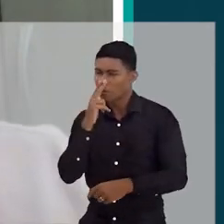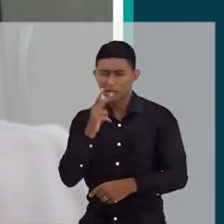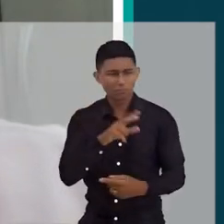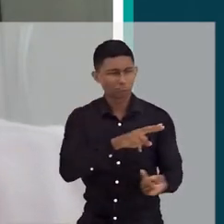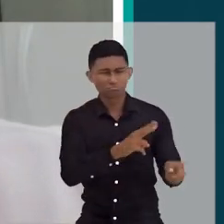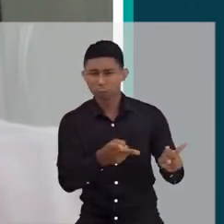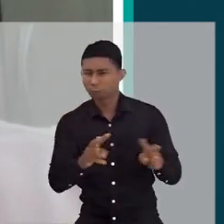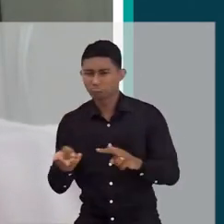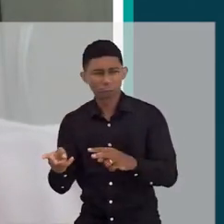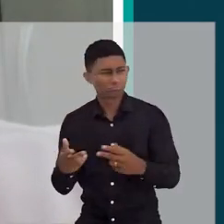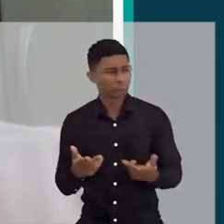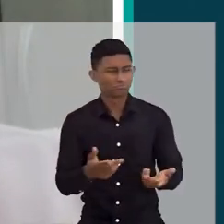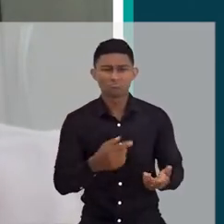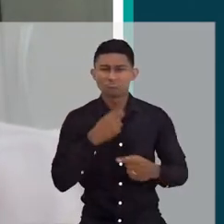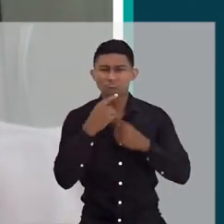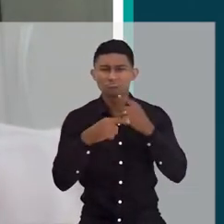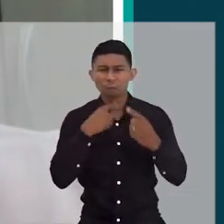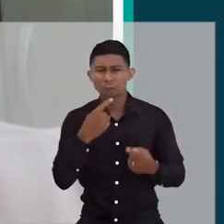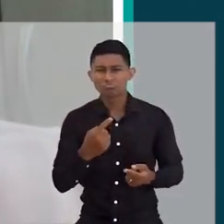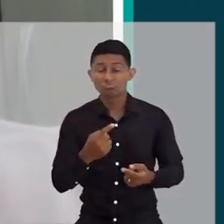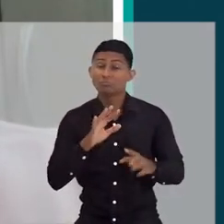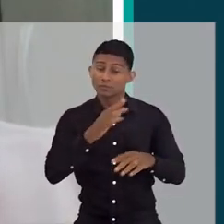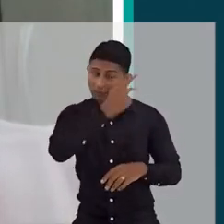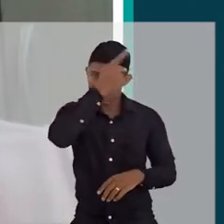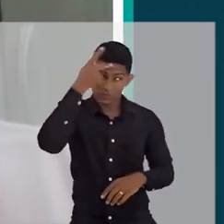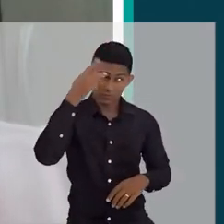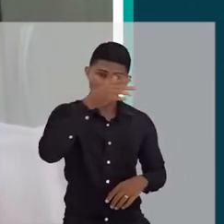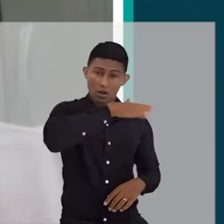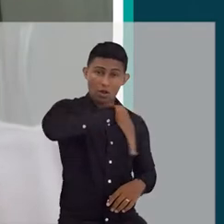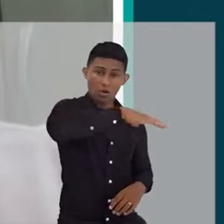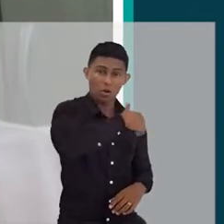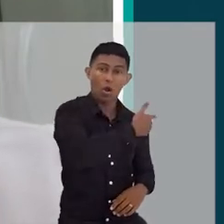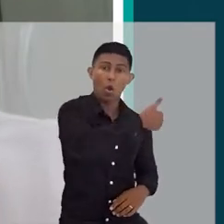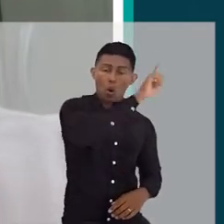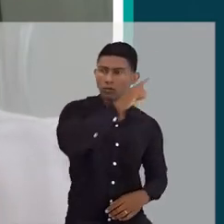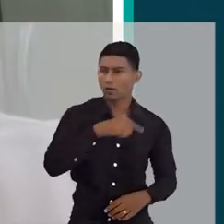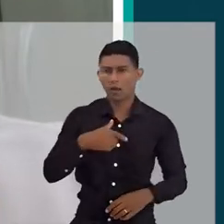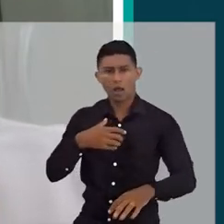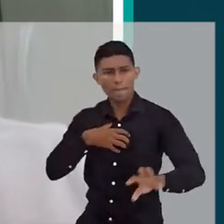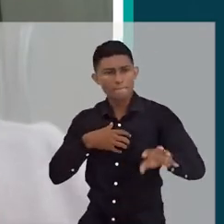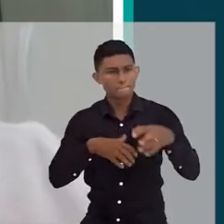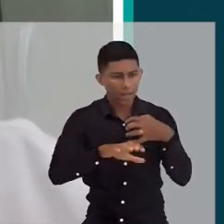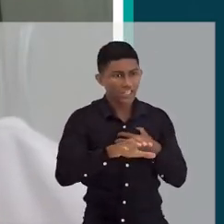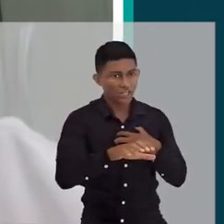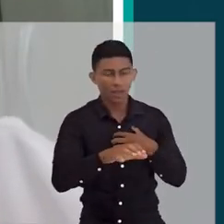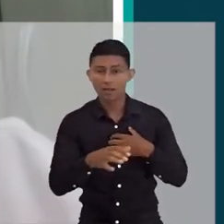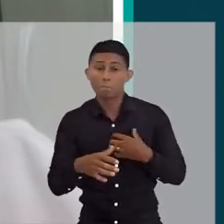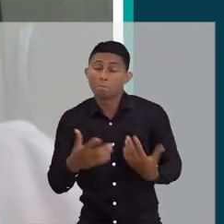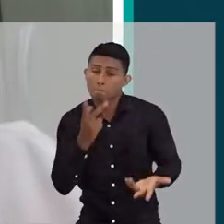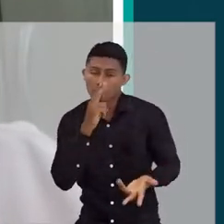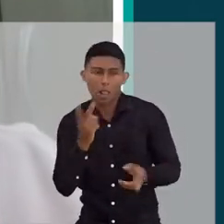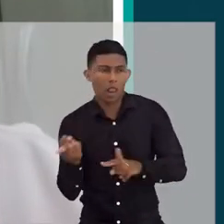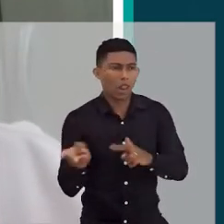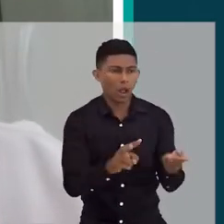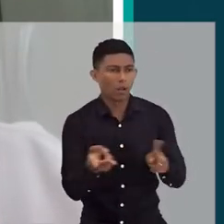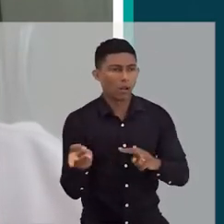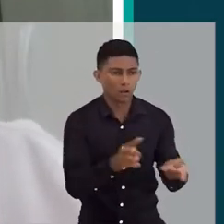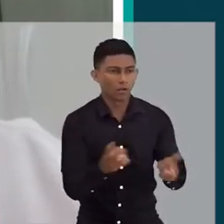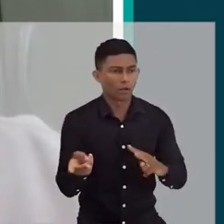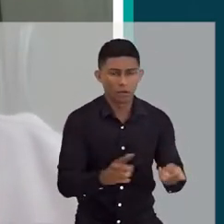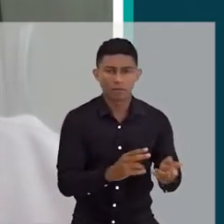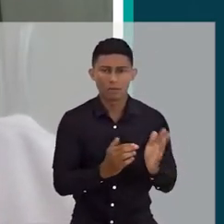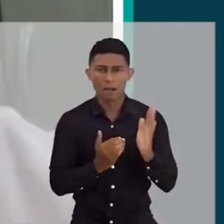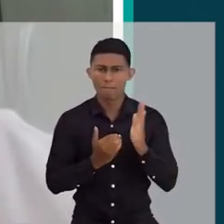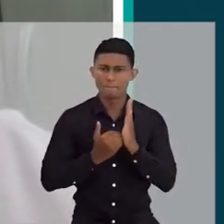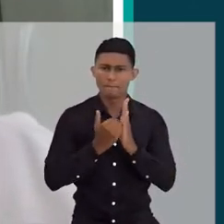aquela facilidade como migram para outras pessoas que elas, né, têm mais empatia. E eu acredito que isso passa muito pela questão